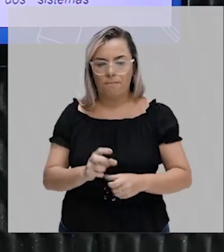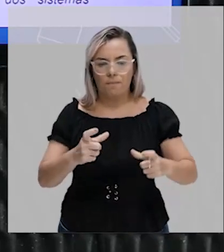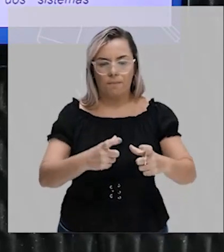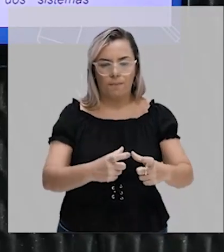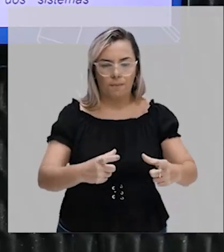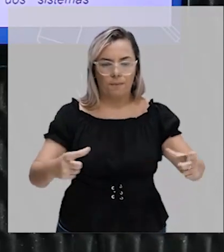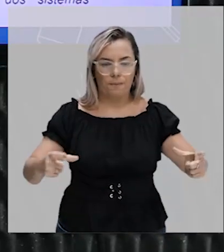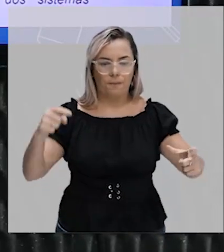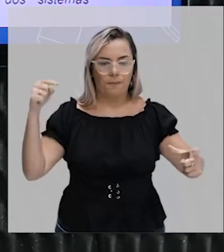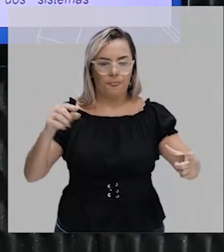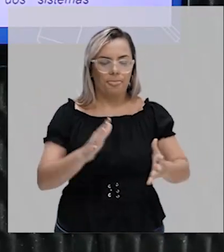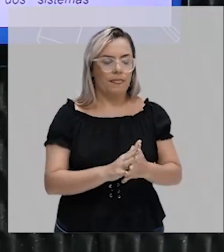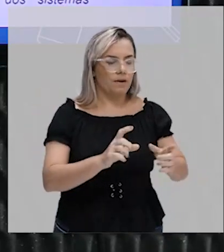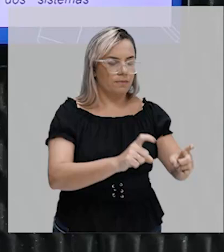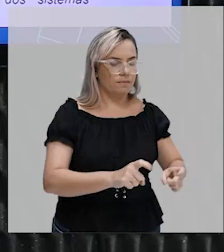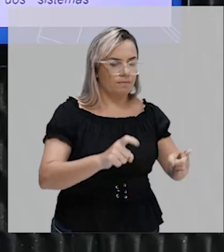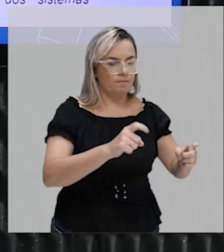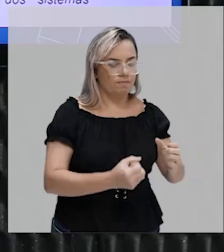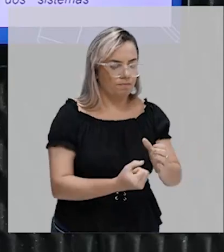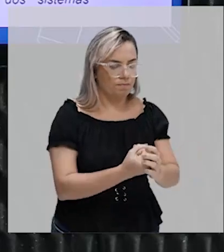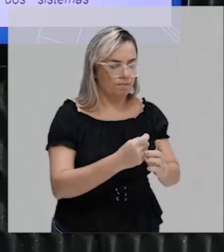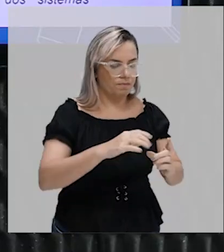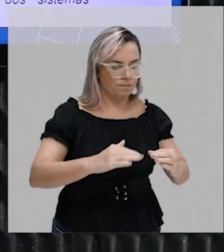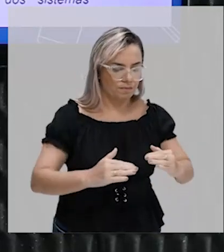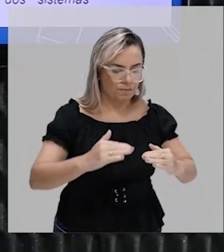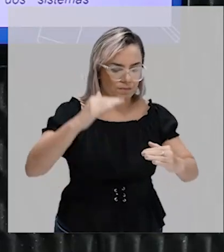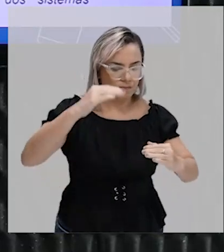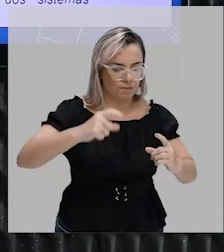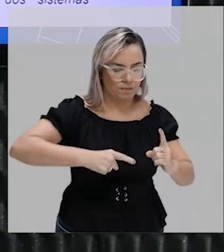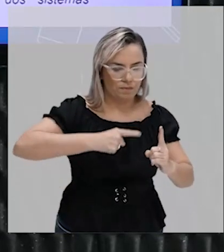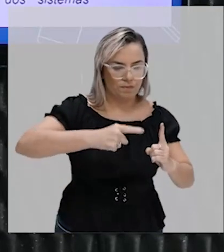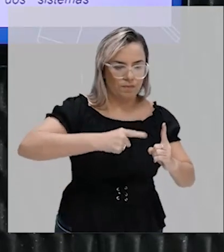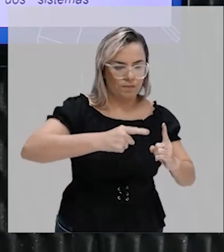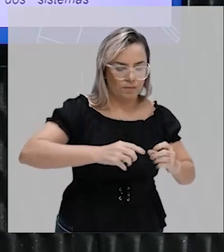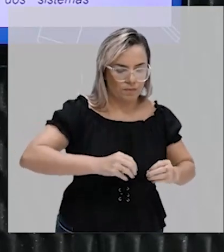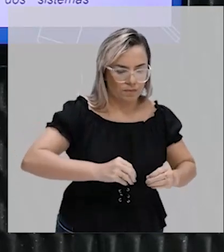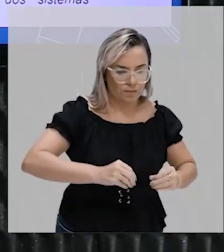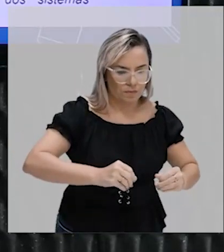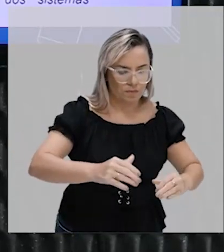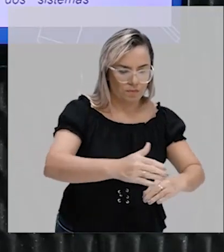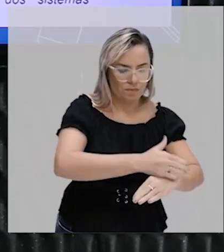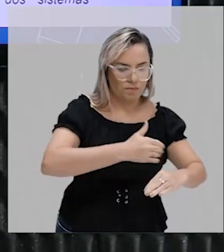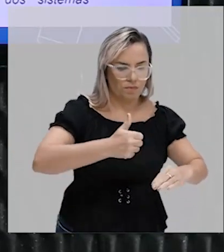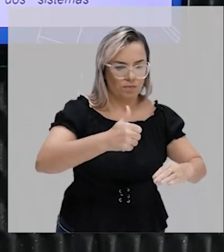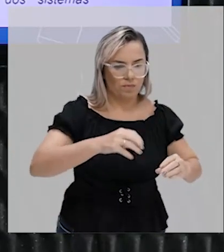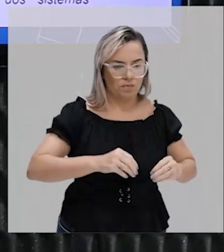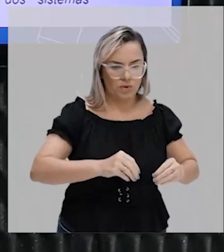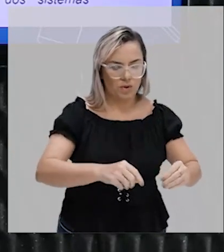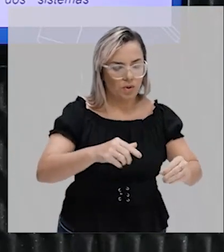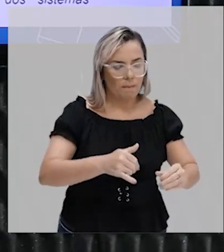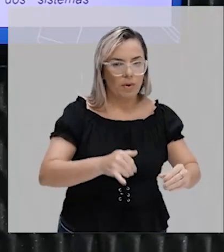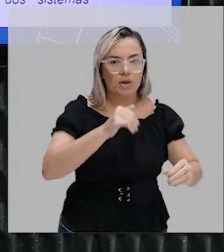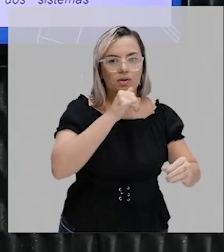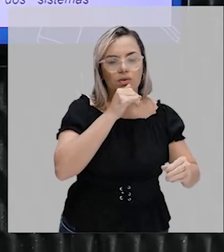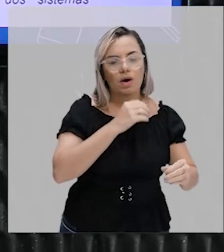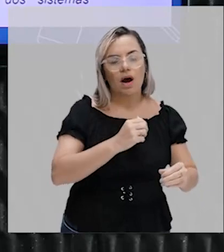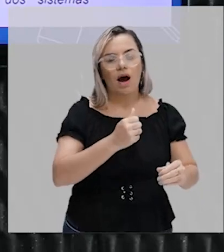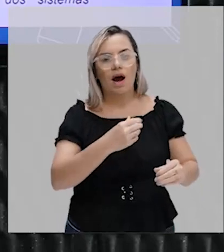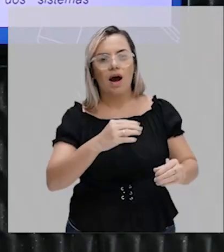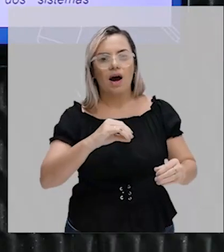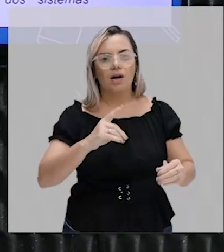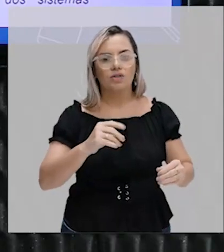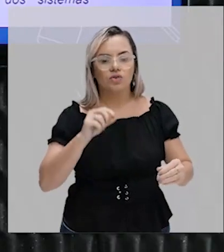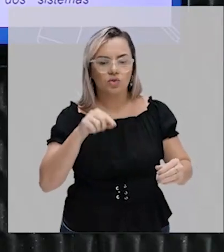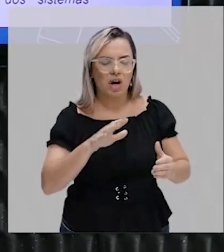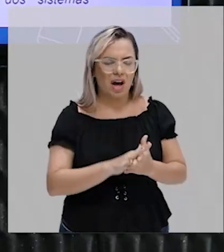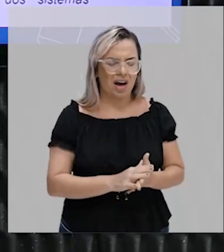aumentar a produtividade, né? Fazer, por exemplo, a correção do solo em áreas de solo, por exemplo, muito ácido. Antigamente, não dá para produzir